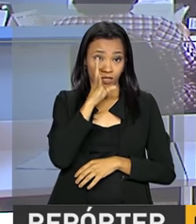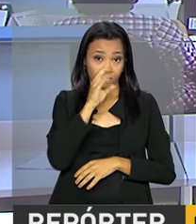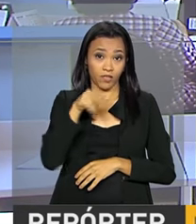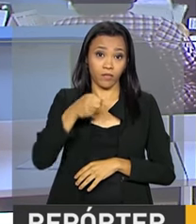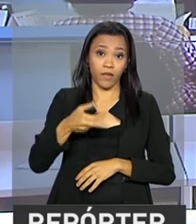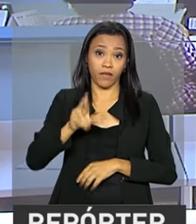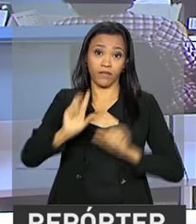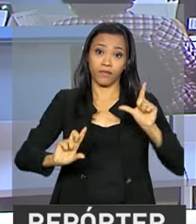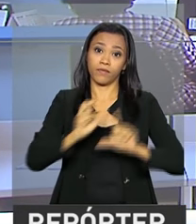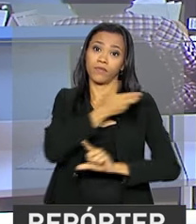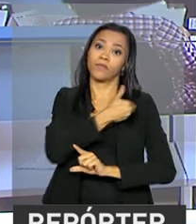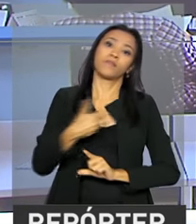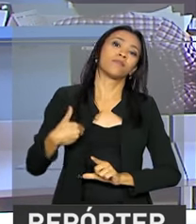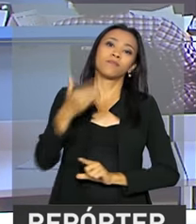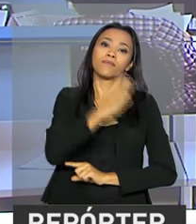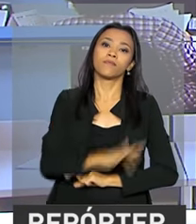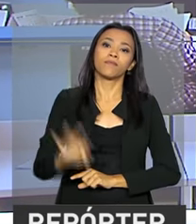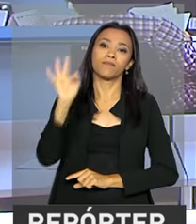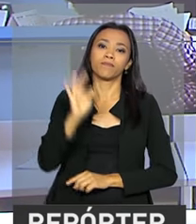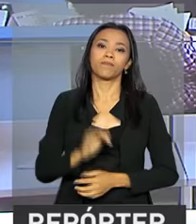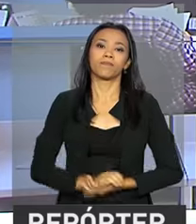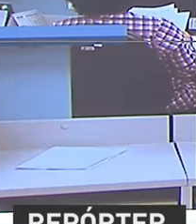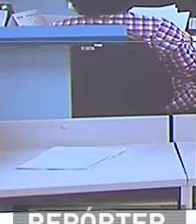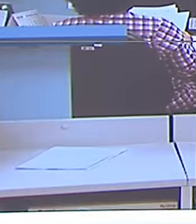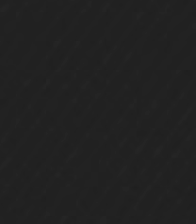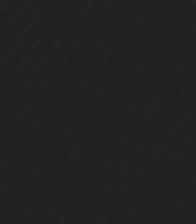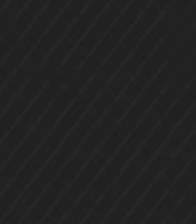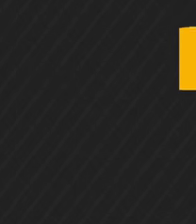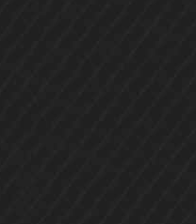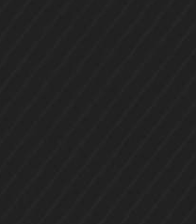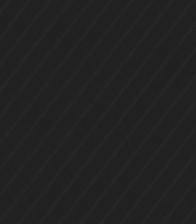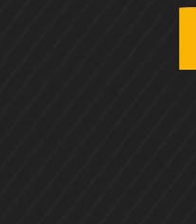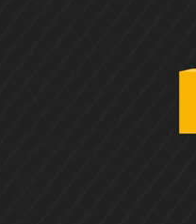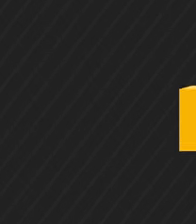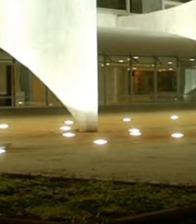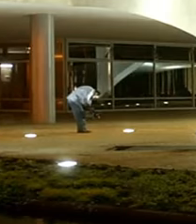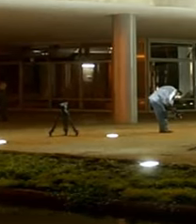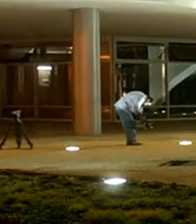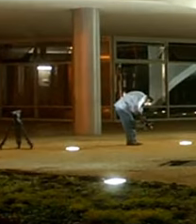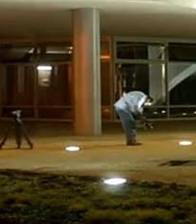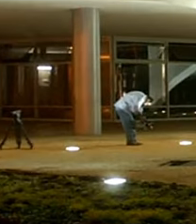a gente aqui na TV NBR, a TV do Governo Federal.